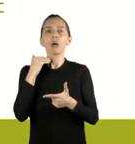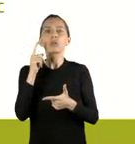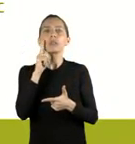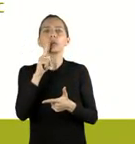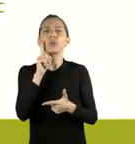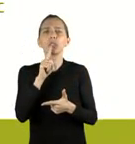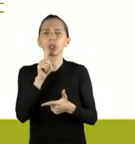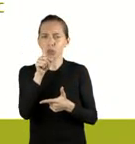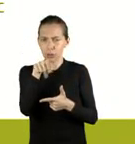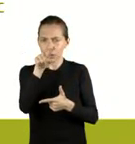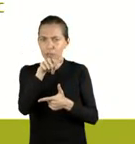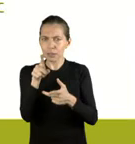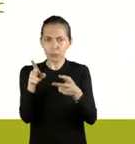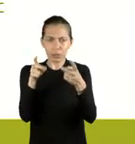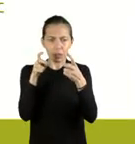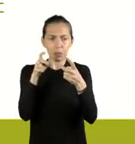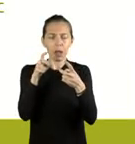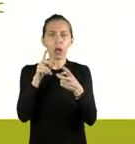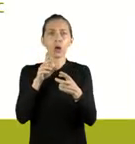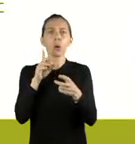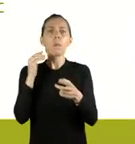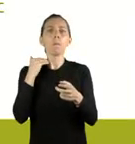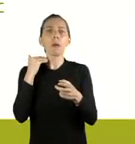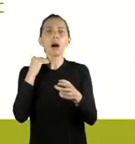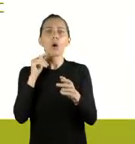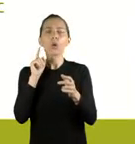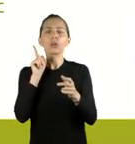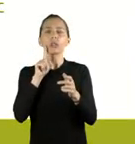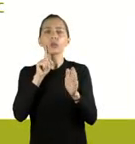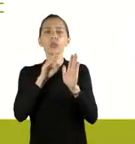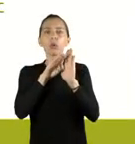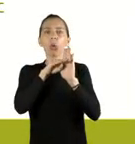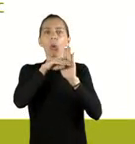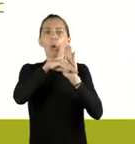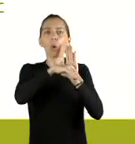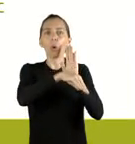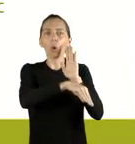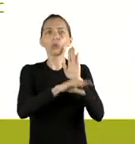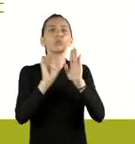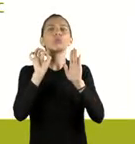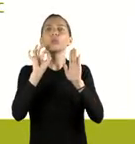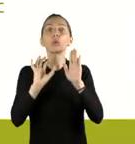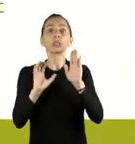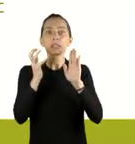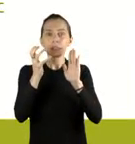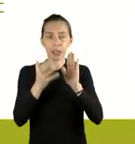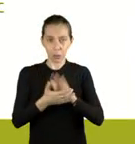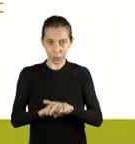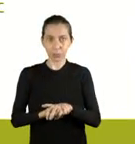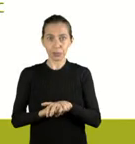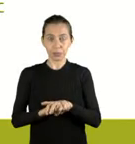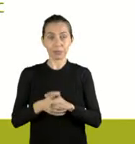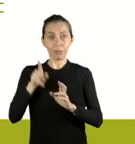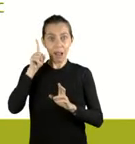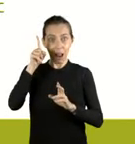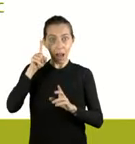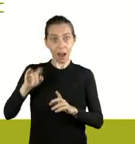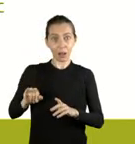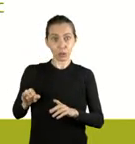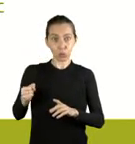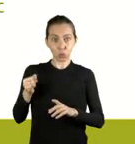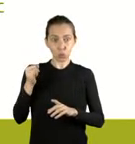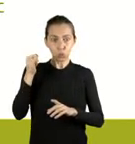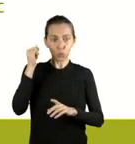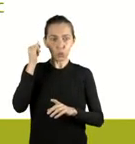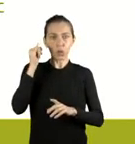Vocês ouviram falar da quebra dos bancos americanos? Por quê? Primeiro, lá os juros,